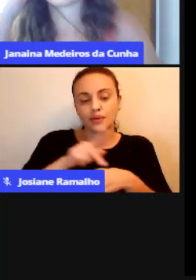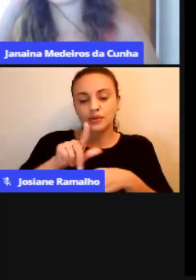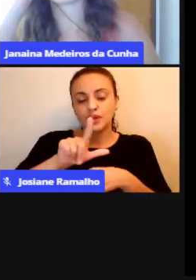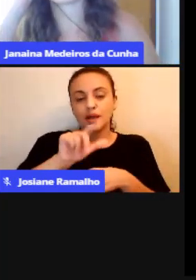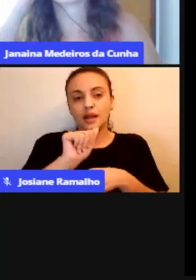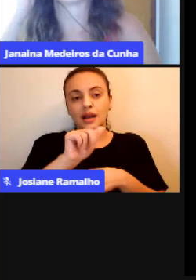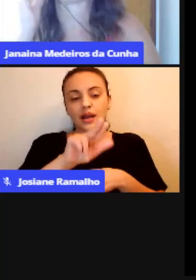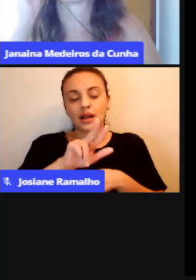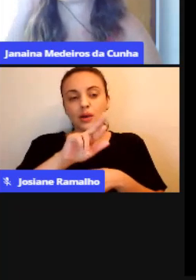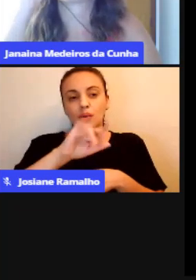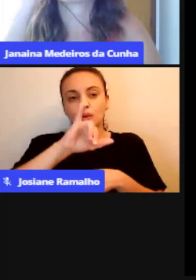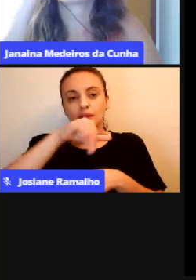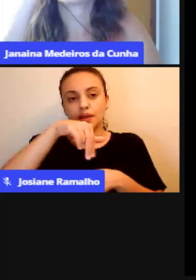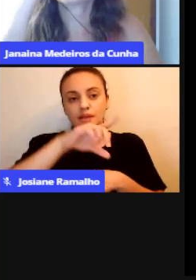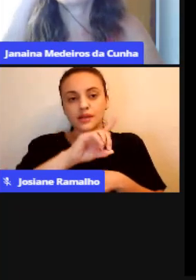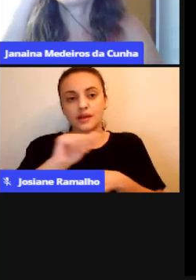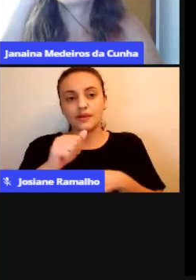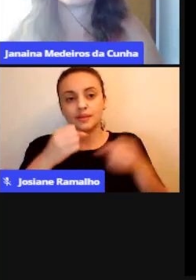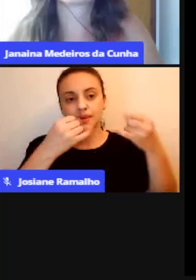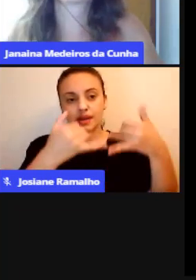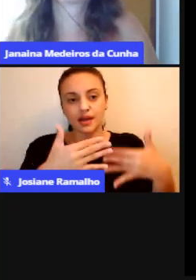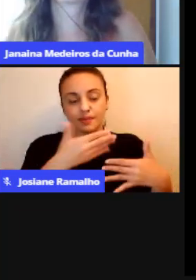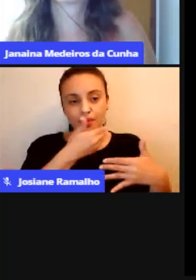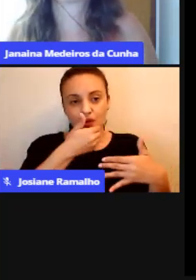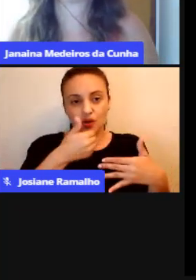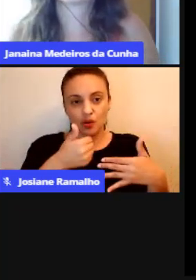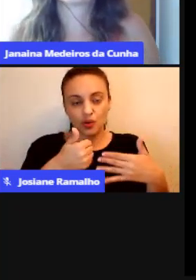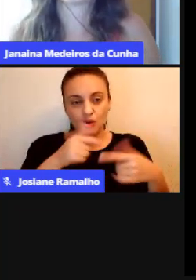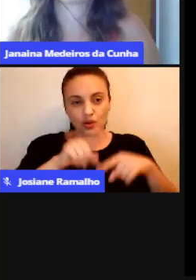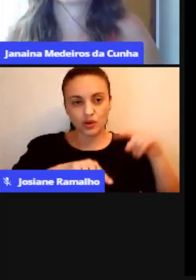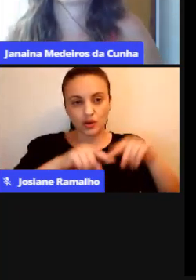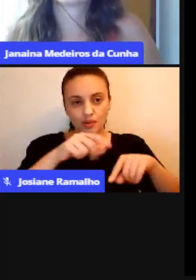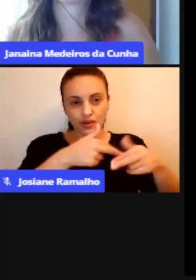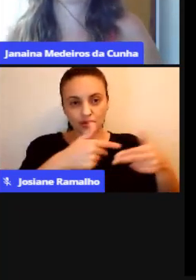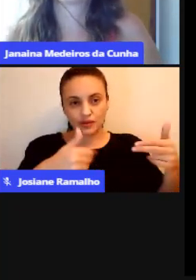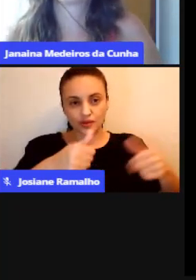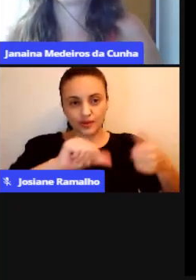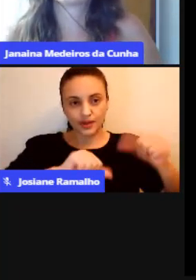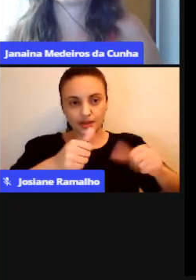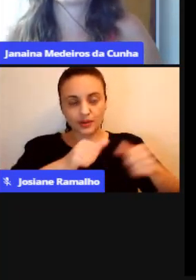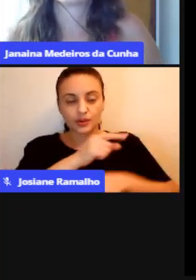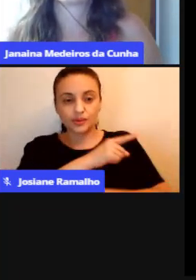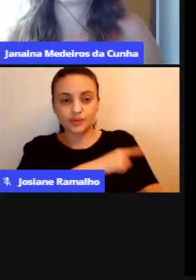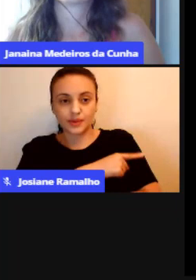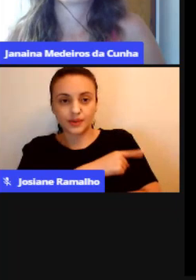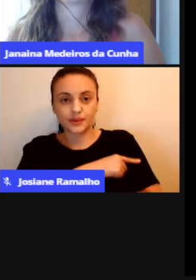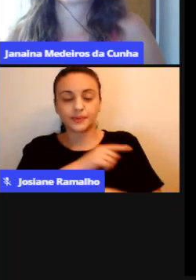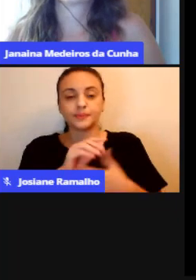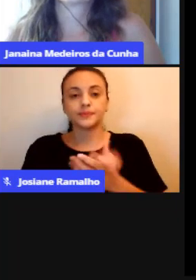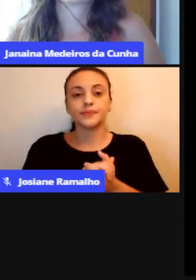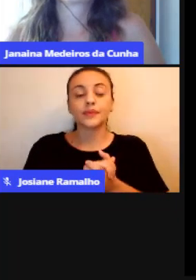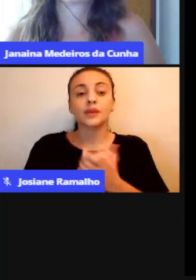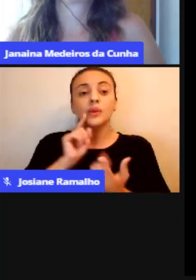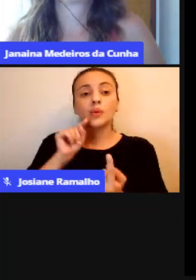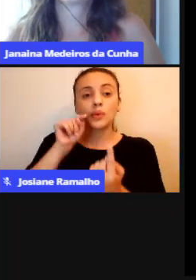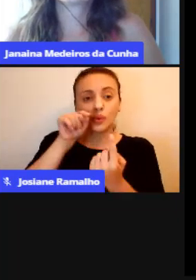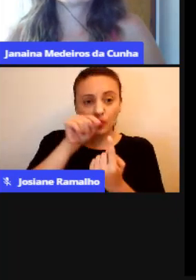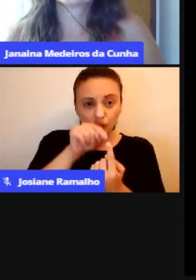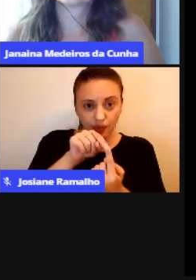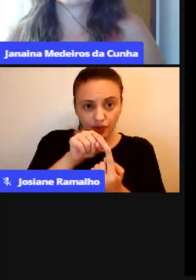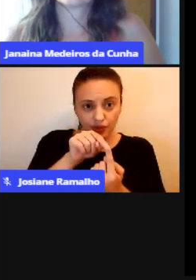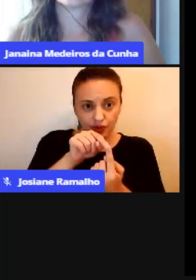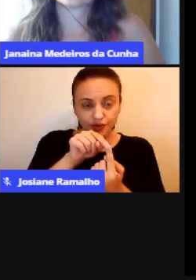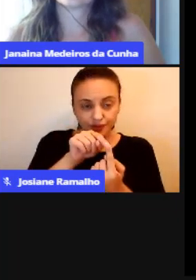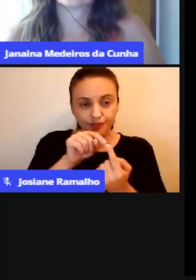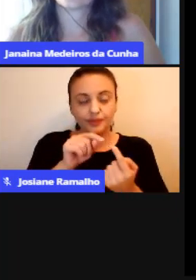avaliativos no primeiro ano. Então, a presente formação tem como objetivo dialogar sobre os